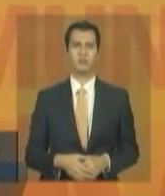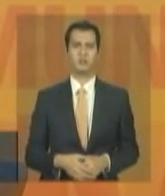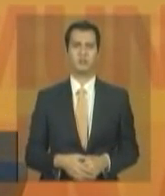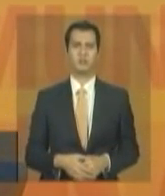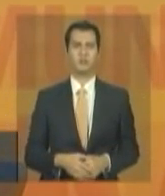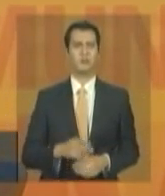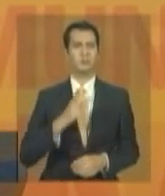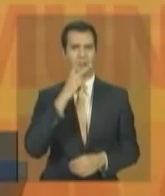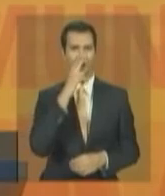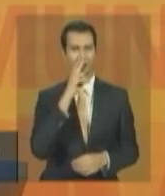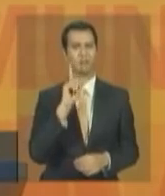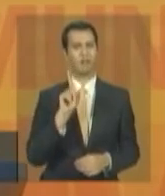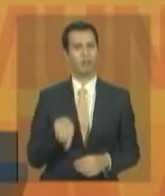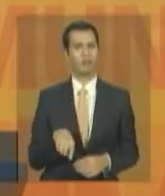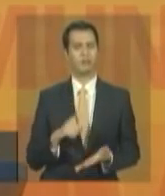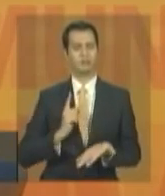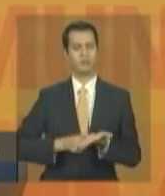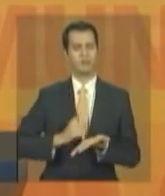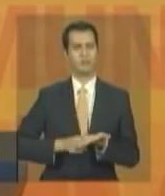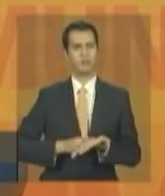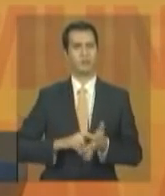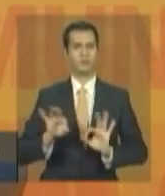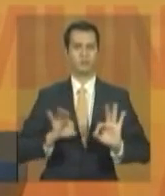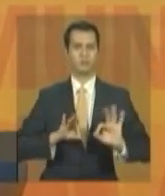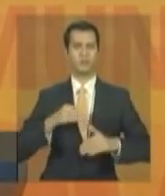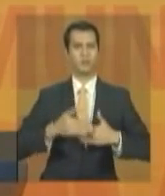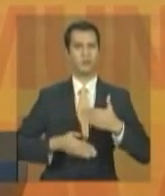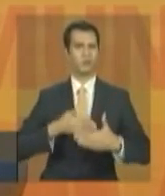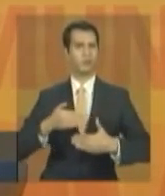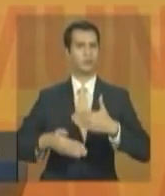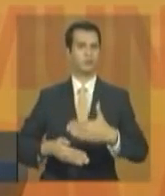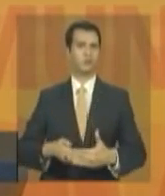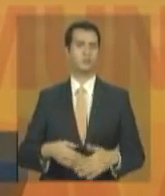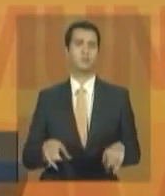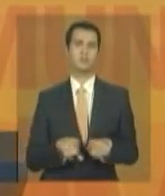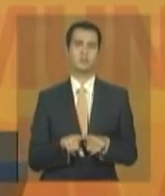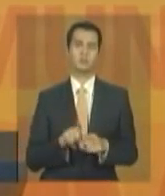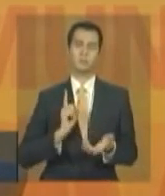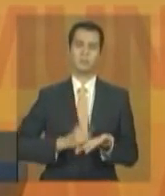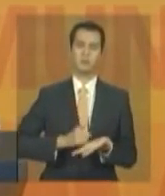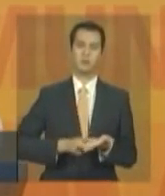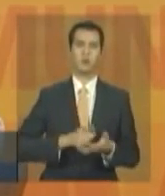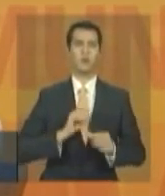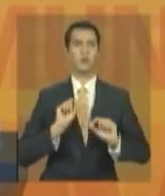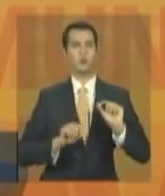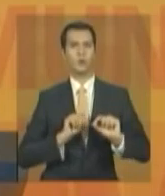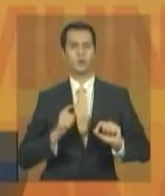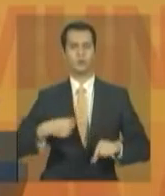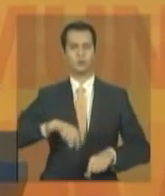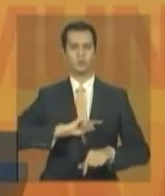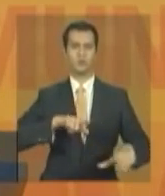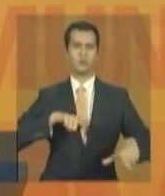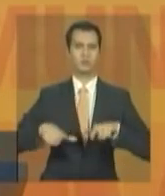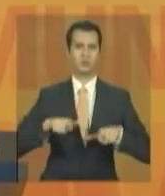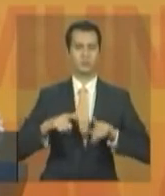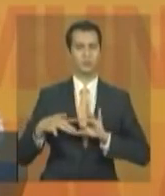um pacto sobre um programa, um pacto sobre a atuação